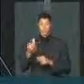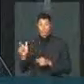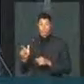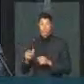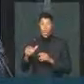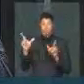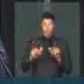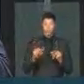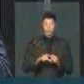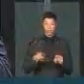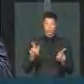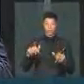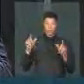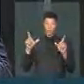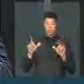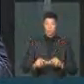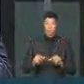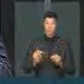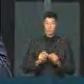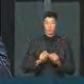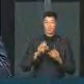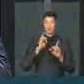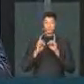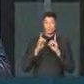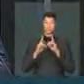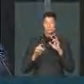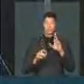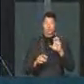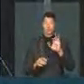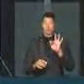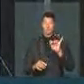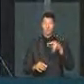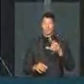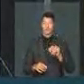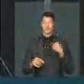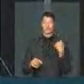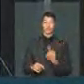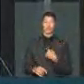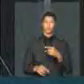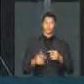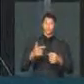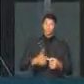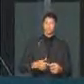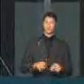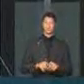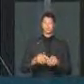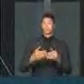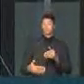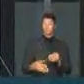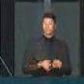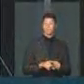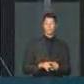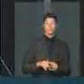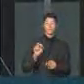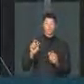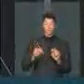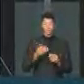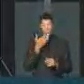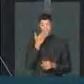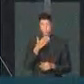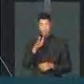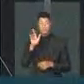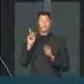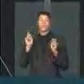outra menor, mas é possível, sim, se discutir o refino do nosso petróleo e o investimento que foi